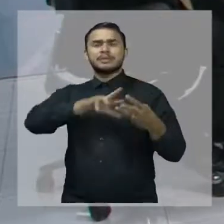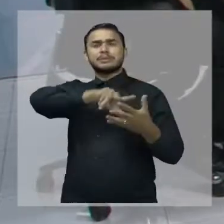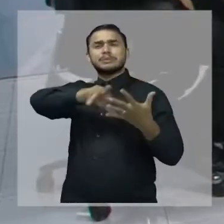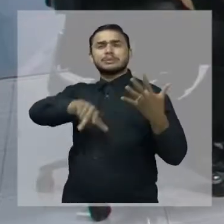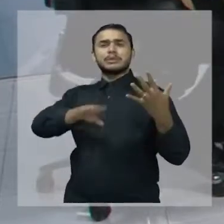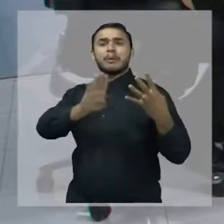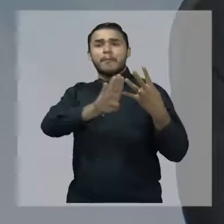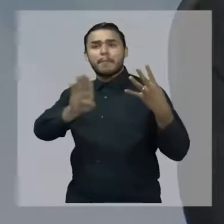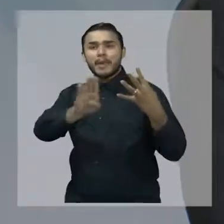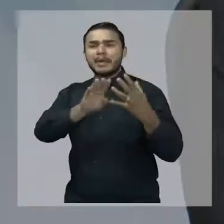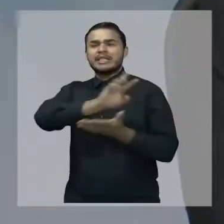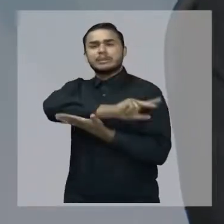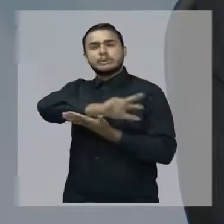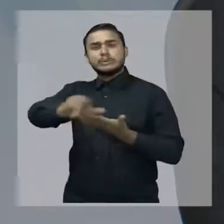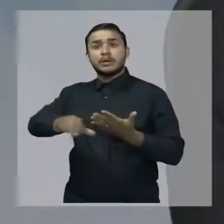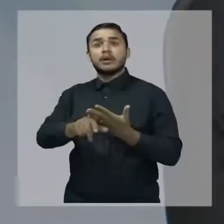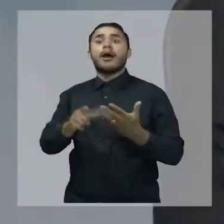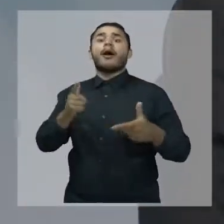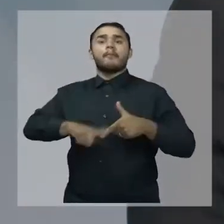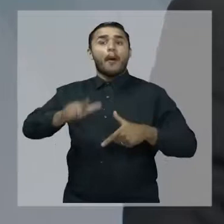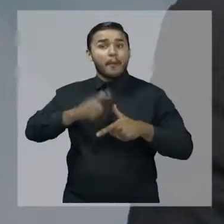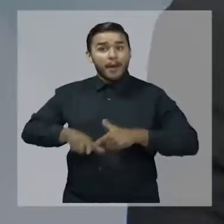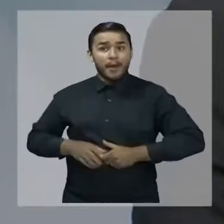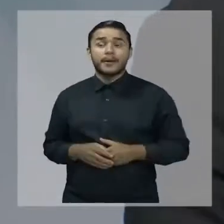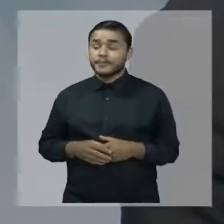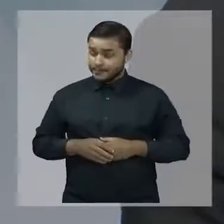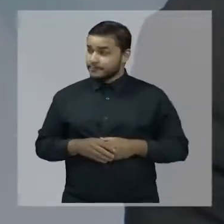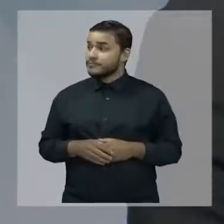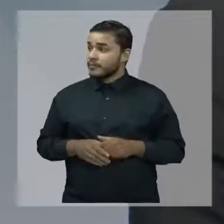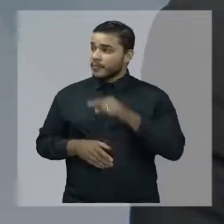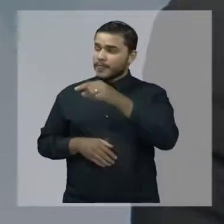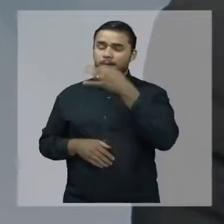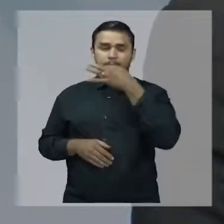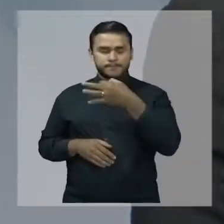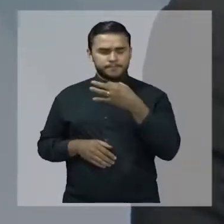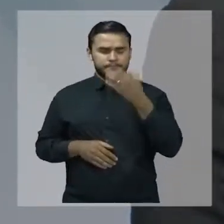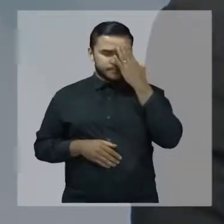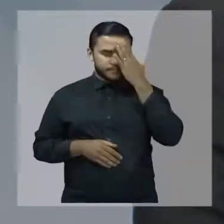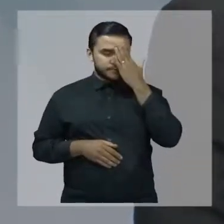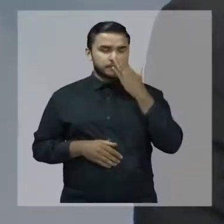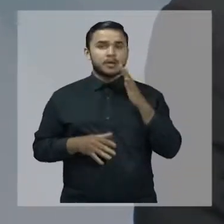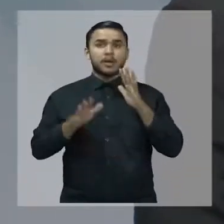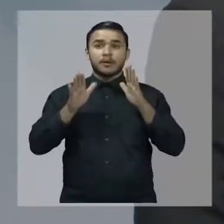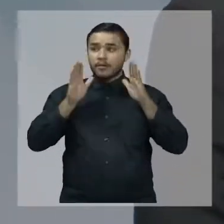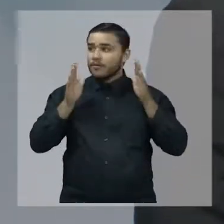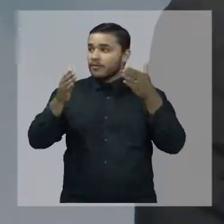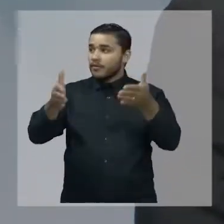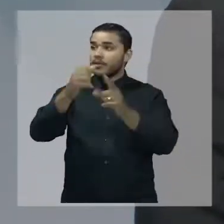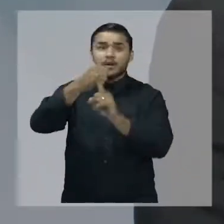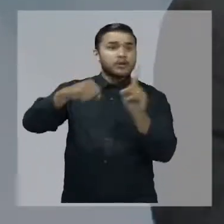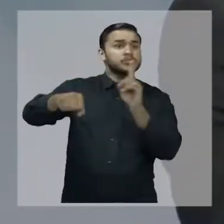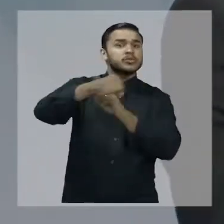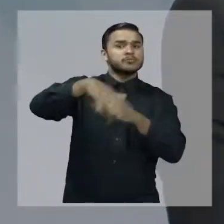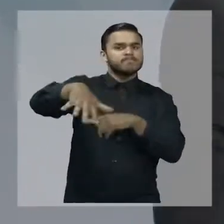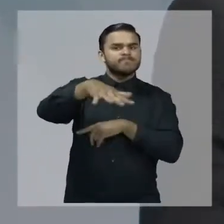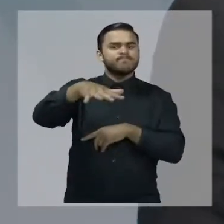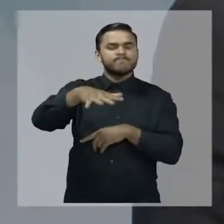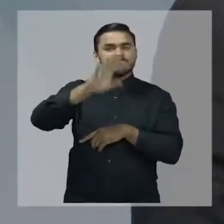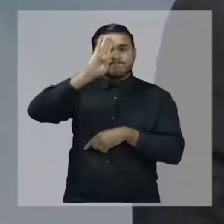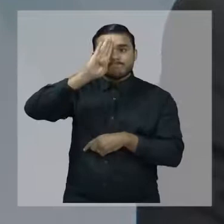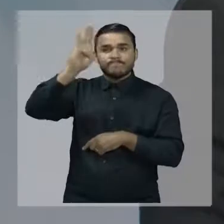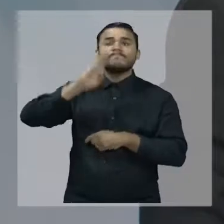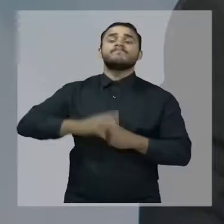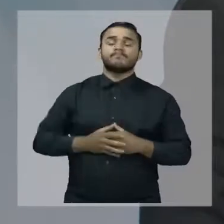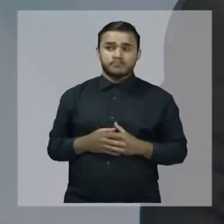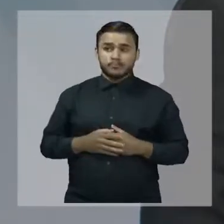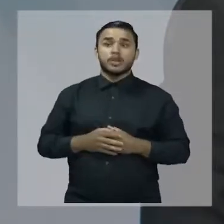agricultura, isso trouxe uma tragédia. E, por exemplo, o ministro fala na ideia nós precisamos apostar no social.